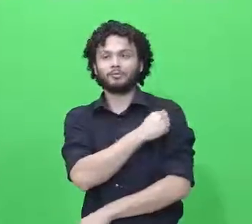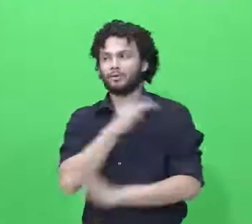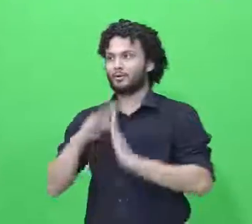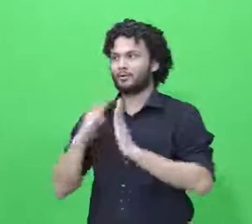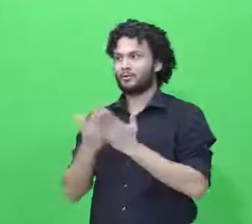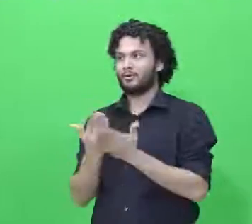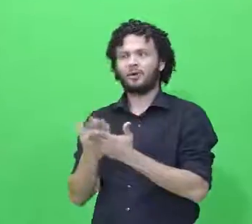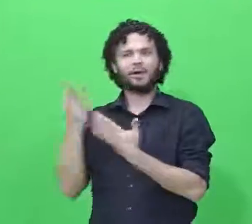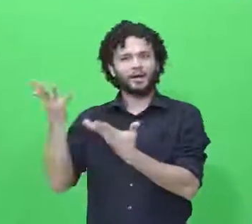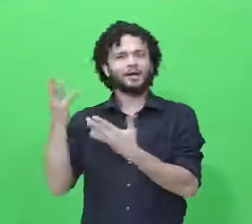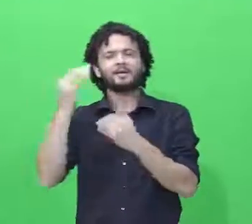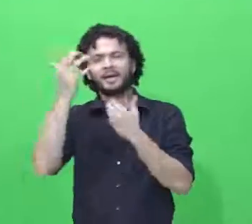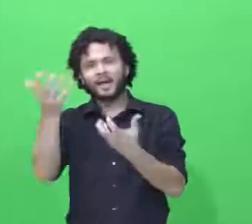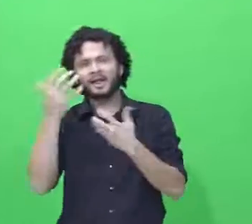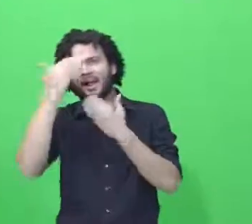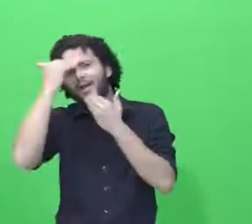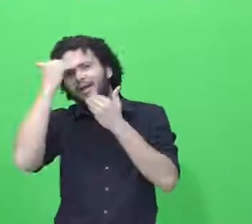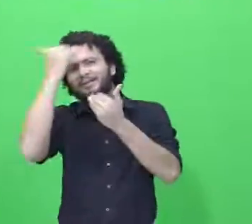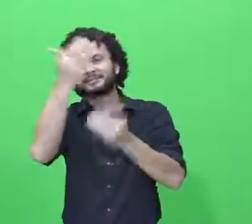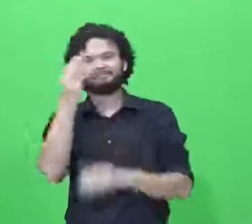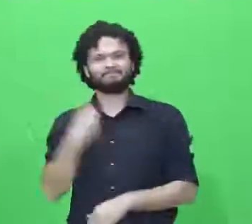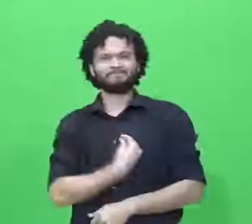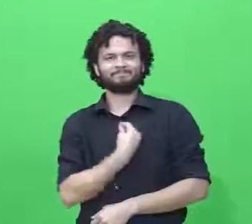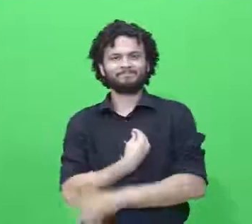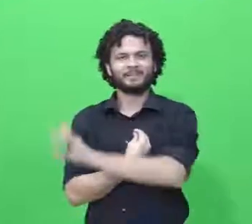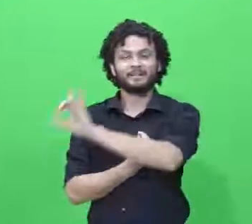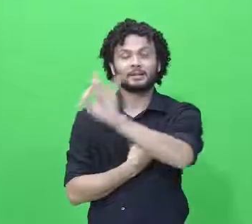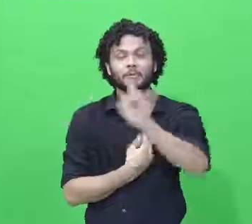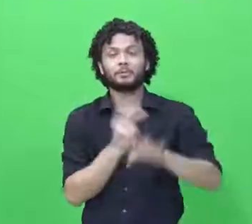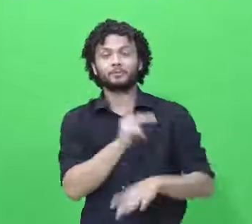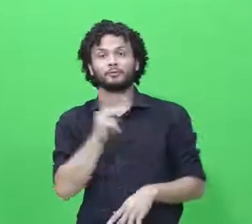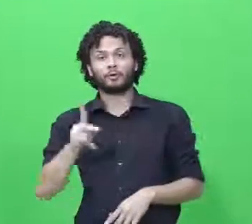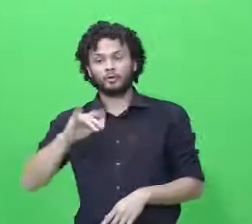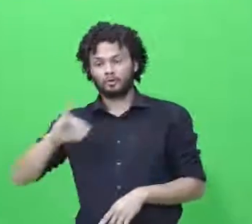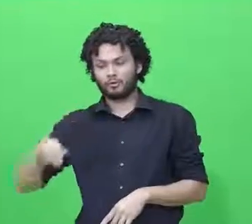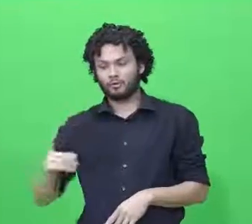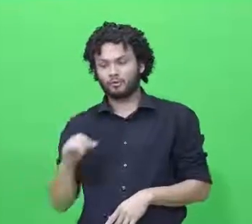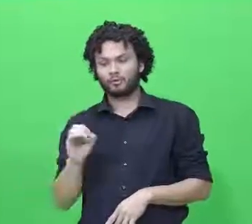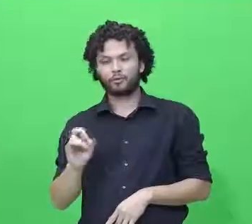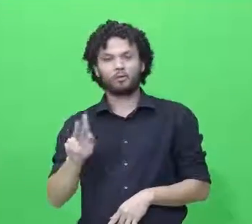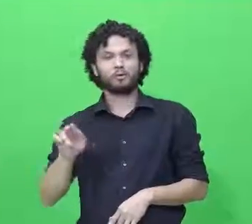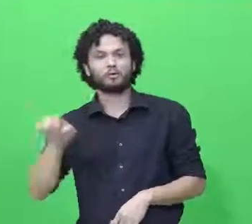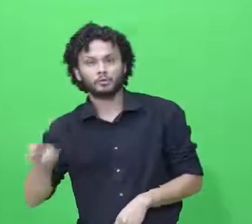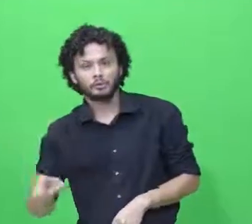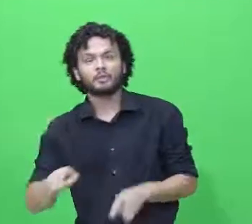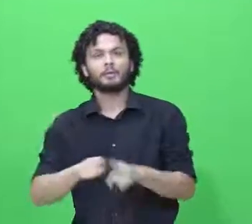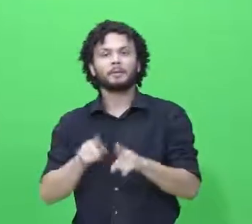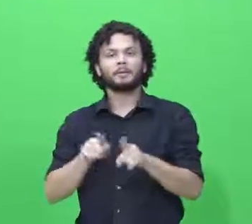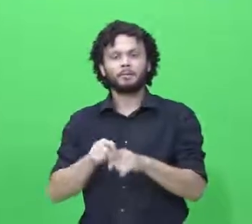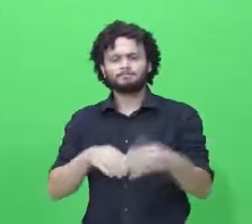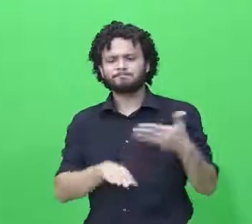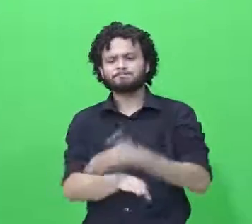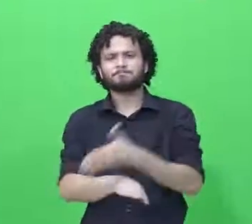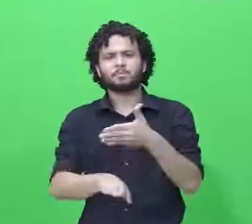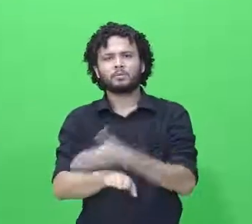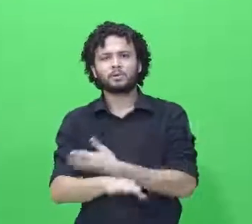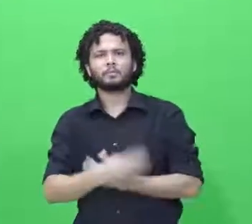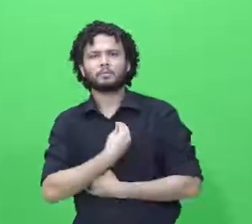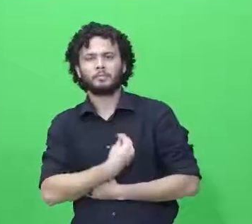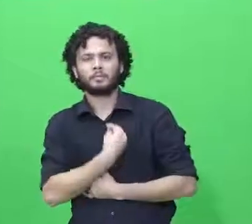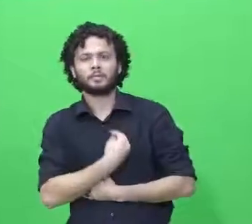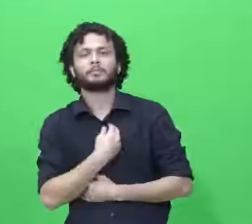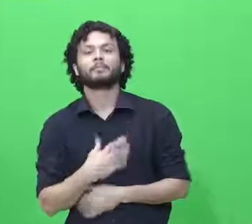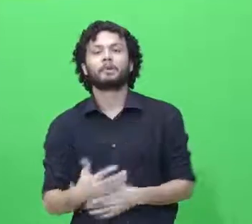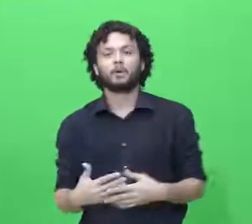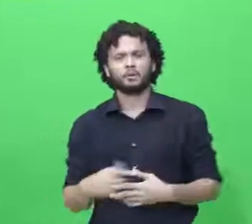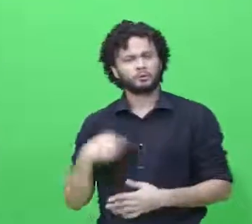nós queremos agradecer a presença deles, dos alunos, do professor Jorge e da professora Bárbara, participando aqui presencialmente. E